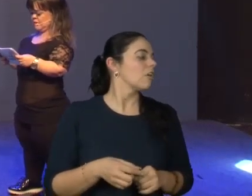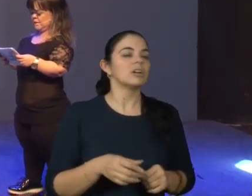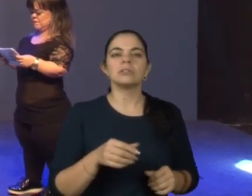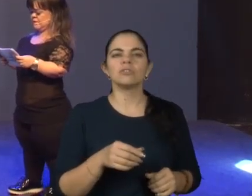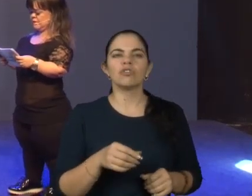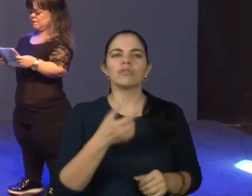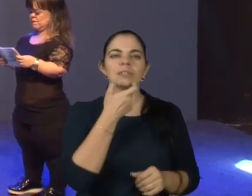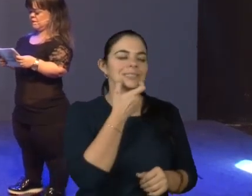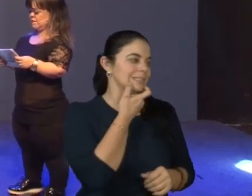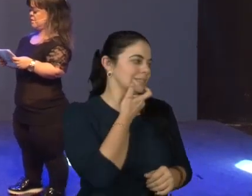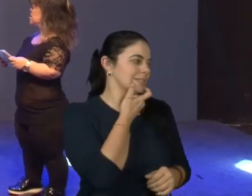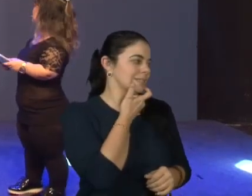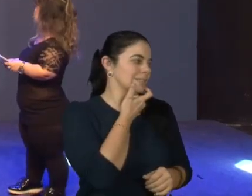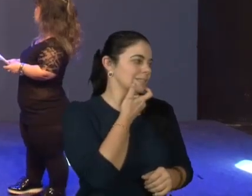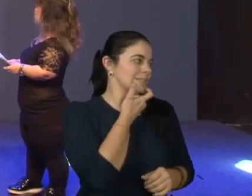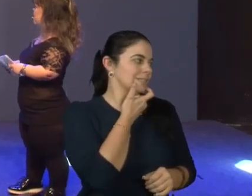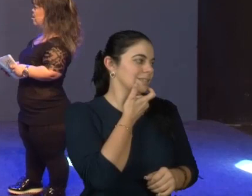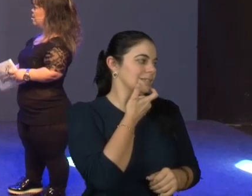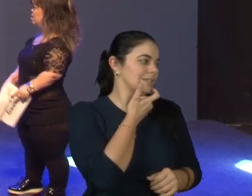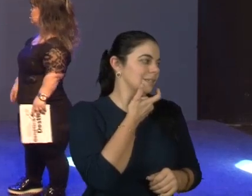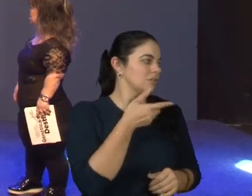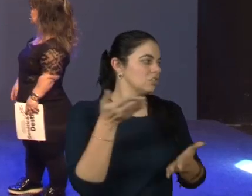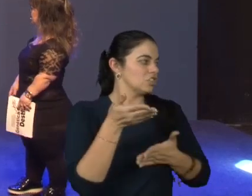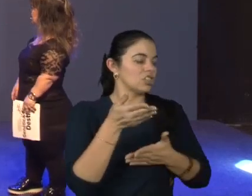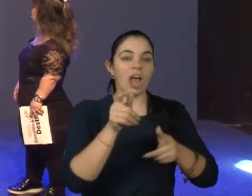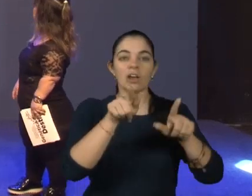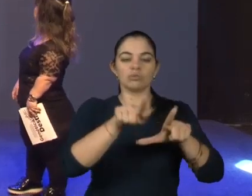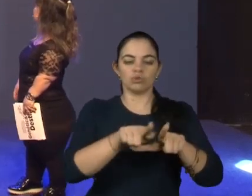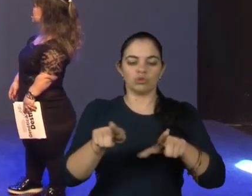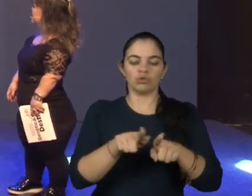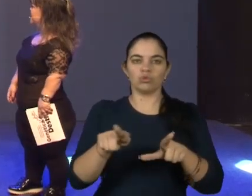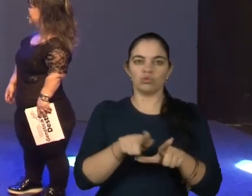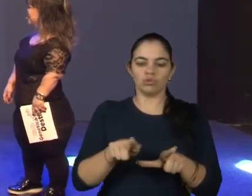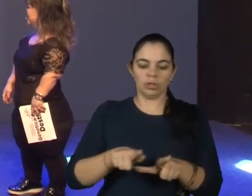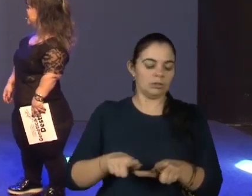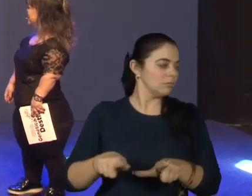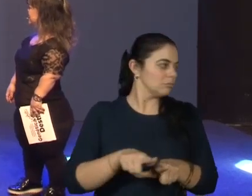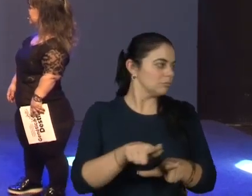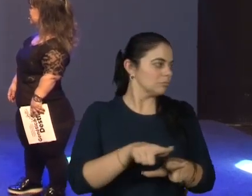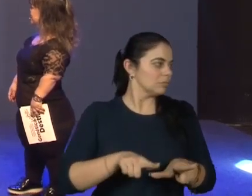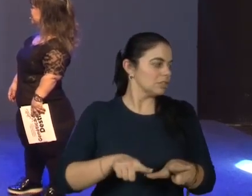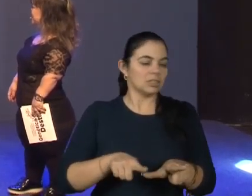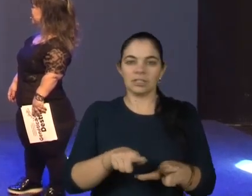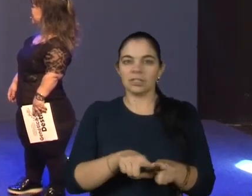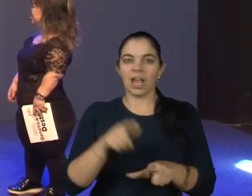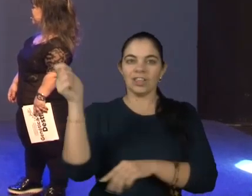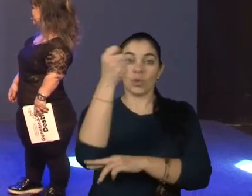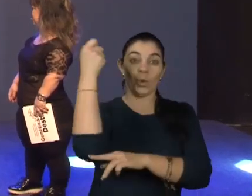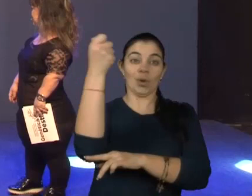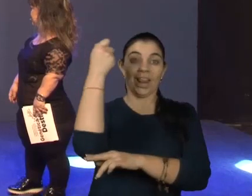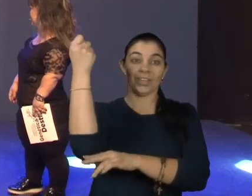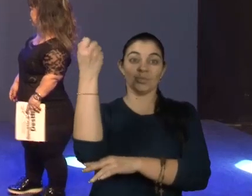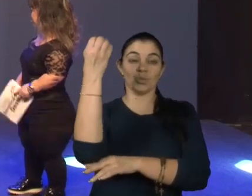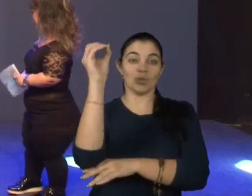Vinícius está nos ouvindo aí, falta o Vinícius operar. Eu já estou enxergando o João Vicente, seja bem-vindo, João. Falando diretamente do Rio Grande do Sul,